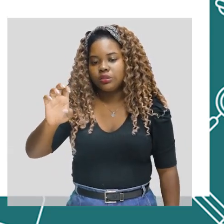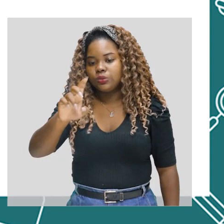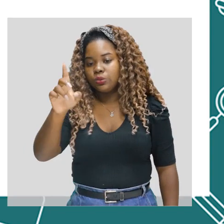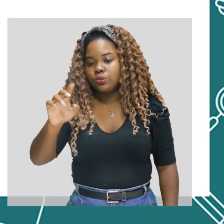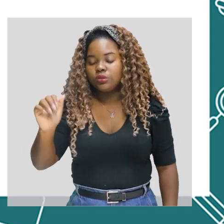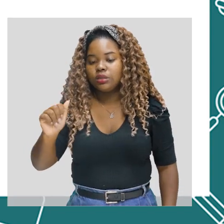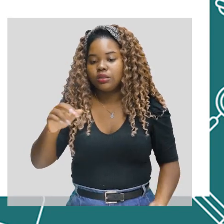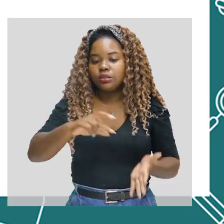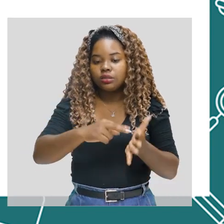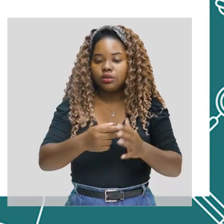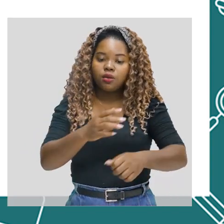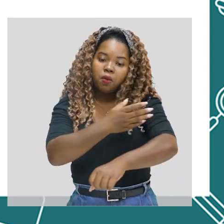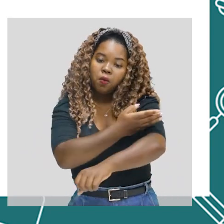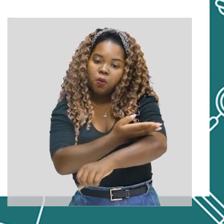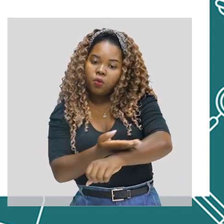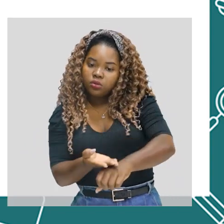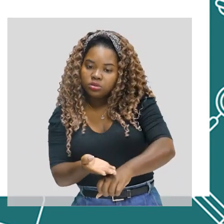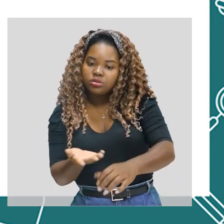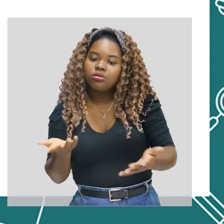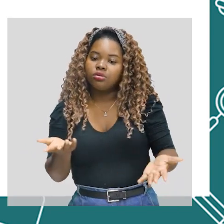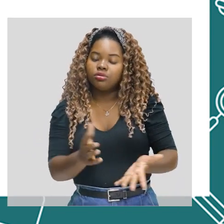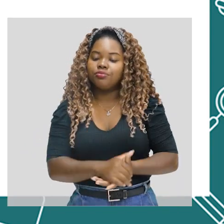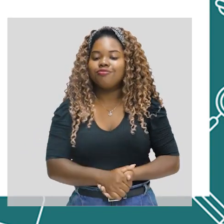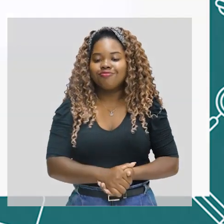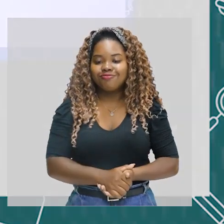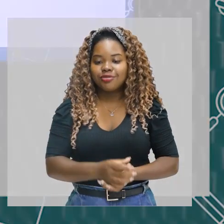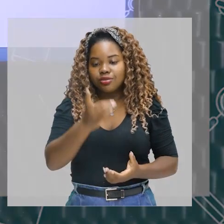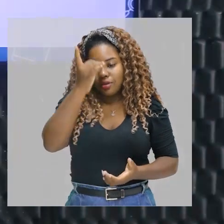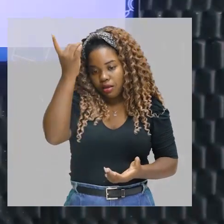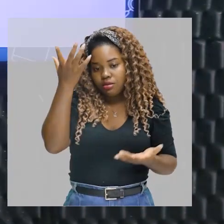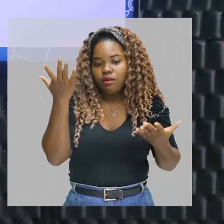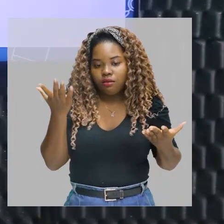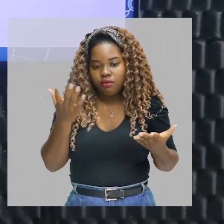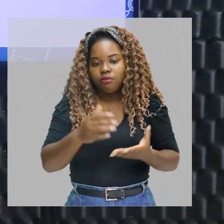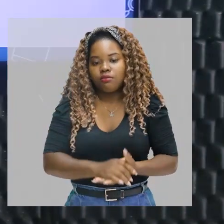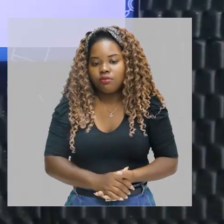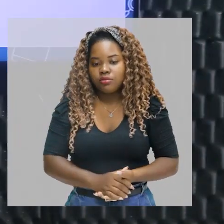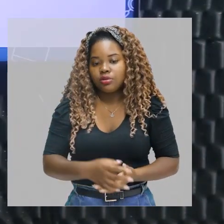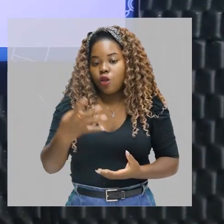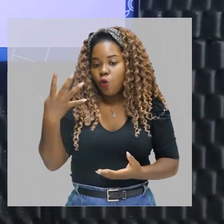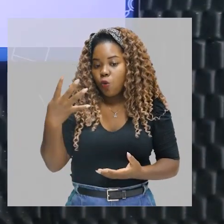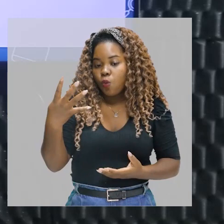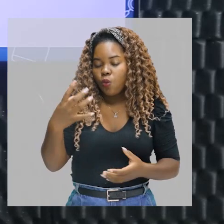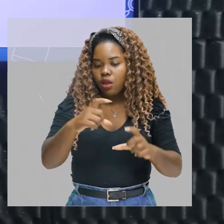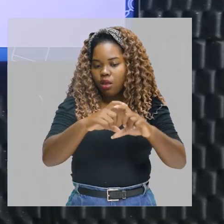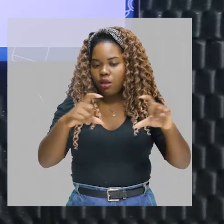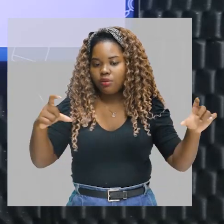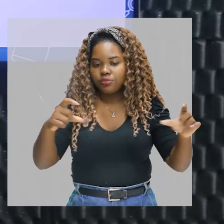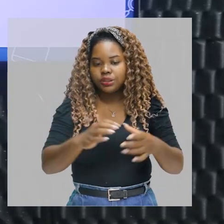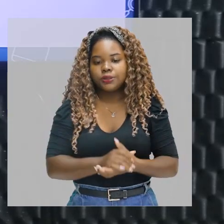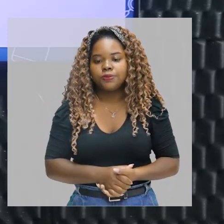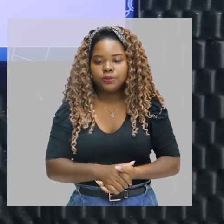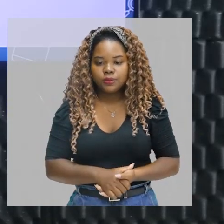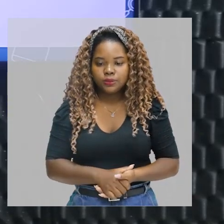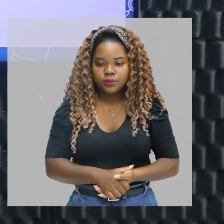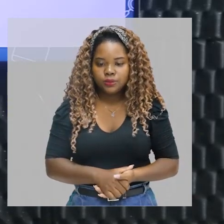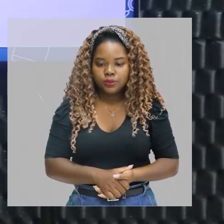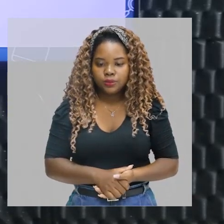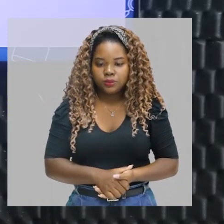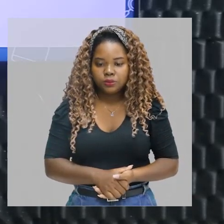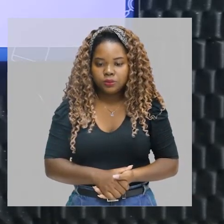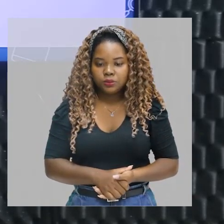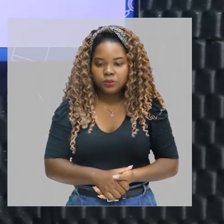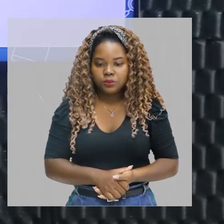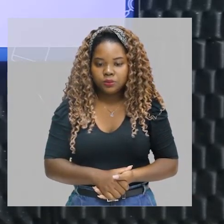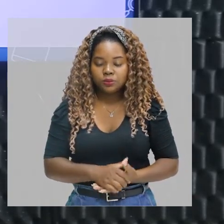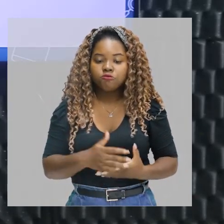substitui aí a palavra comportamento. Então, ela dá essa ideia de comportamento. E 4. É de natureza da laranjeira